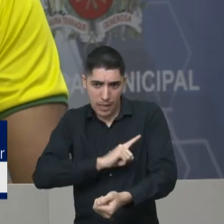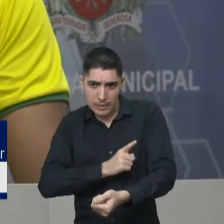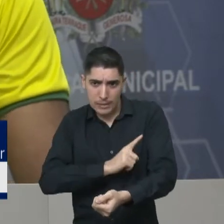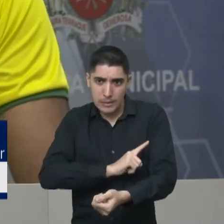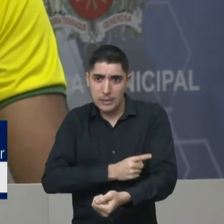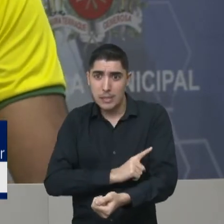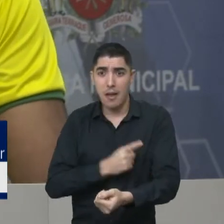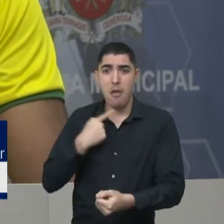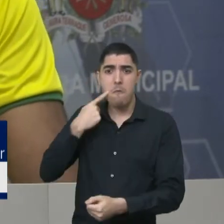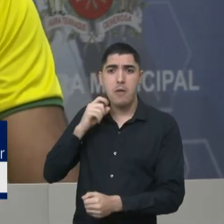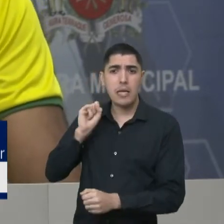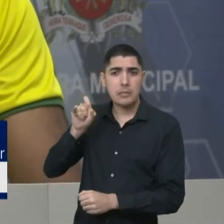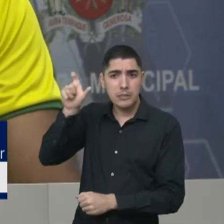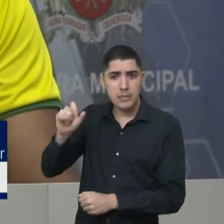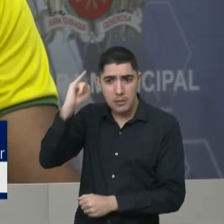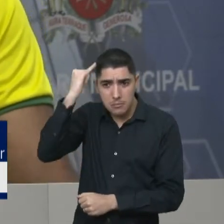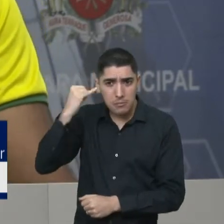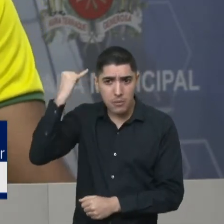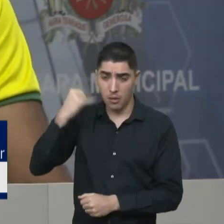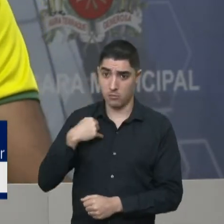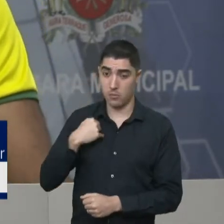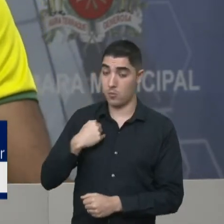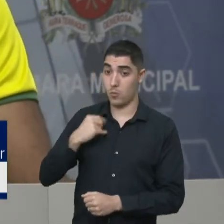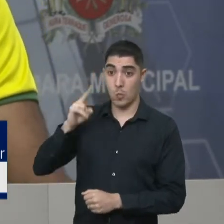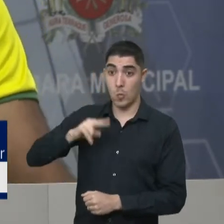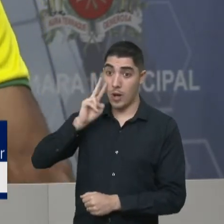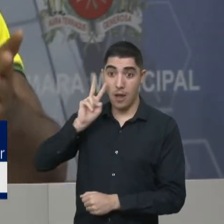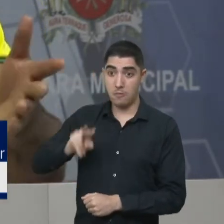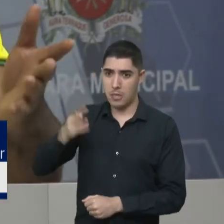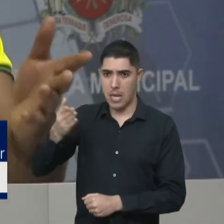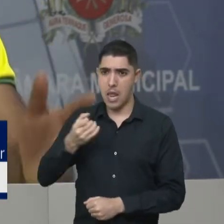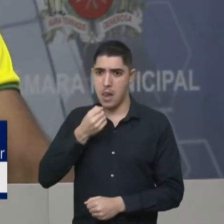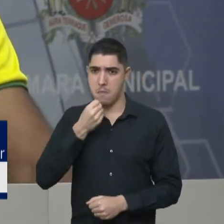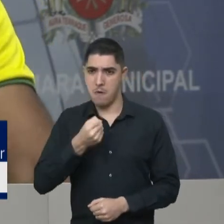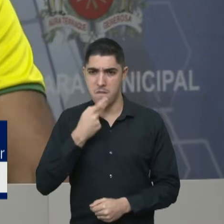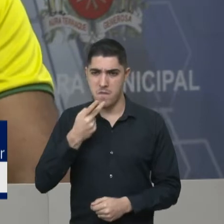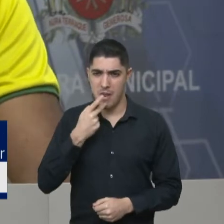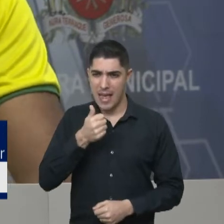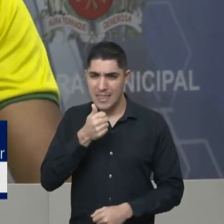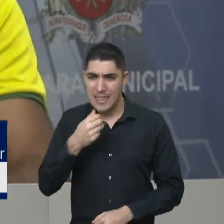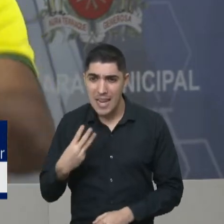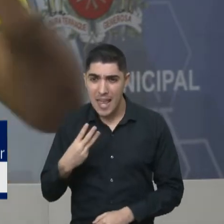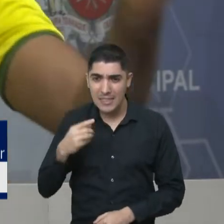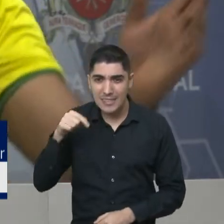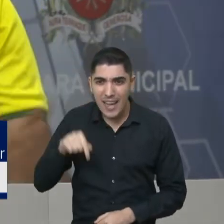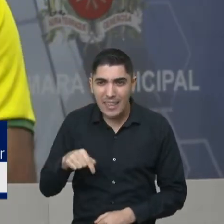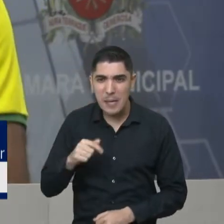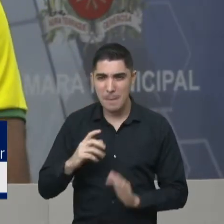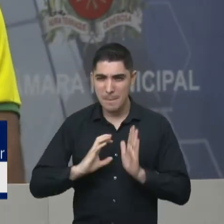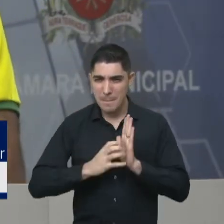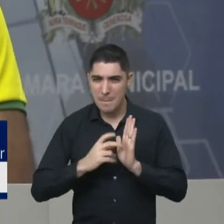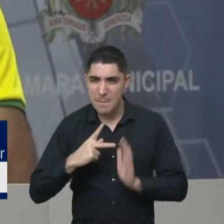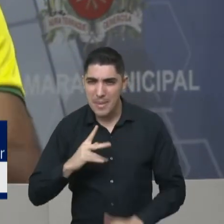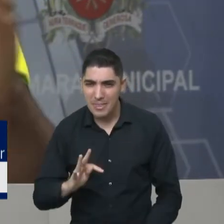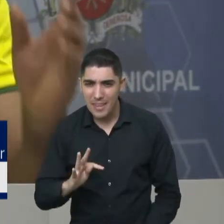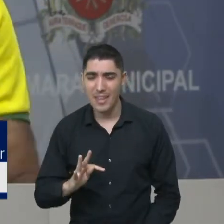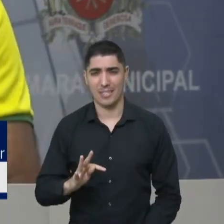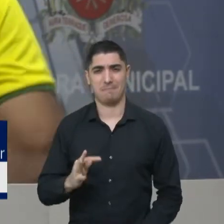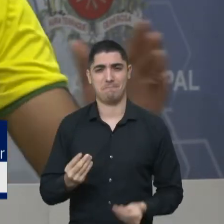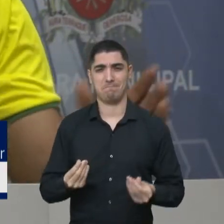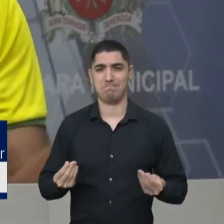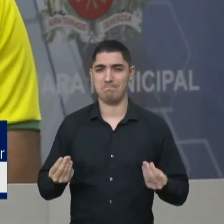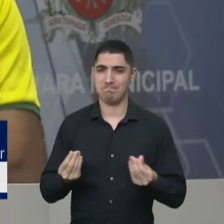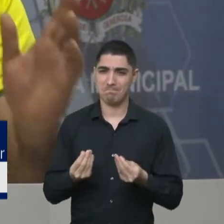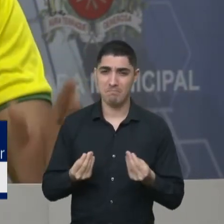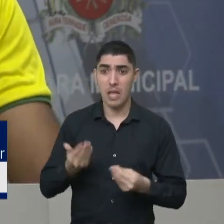você, porque eu desconheci o Zé Cláudio de hoje. Falar em 13 aqui nesse microfone, o Zé Cláudio sempre